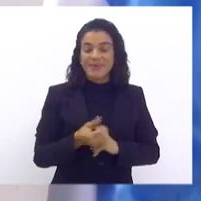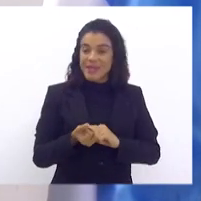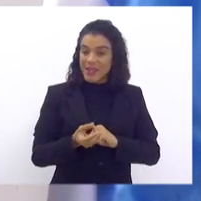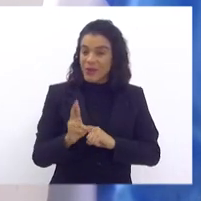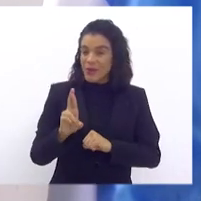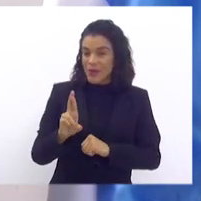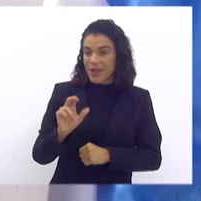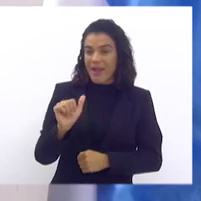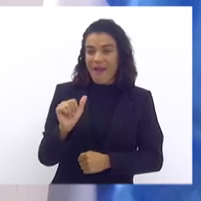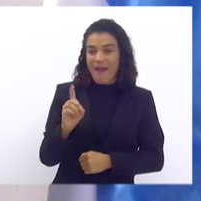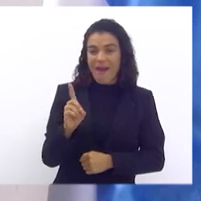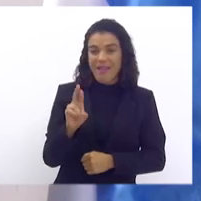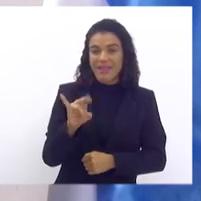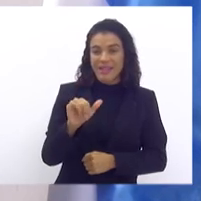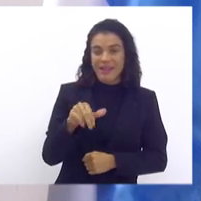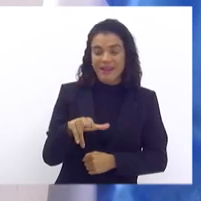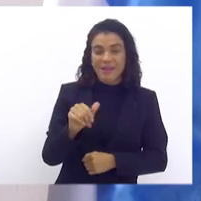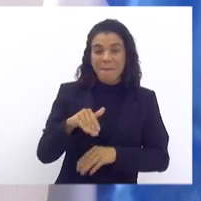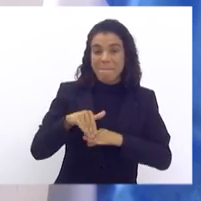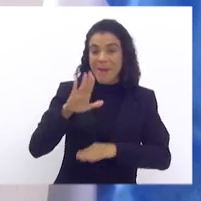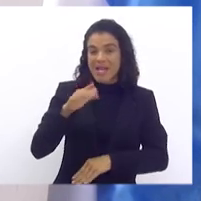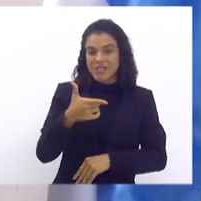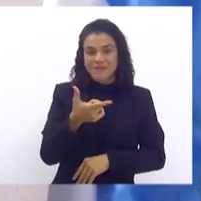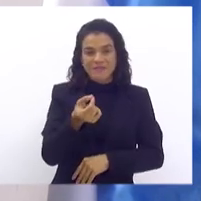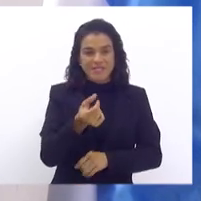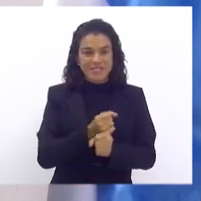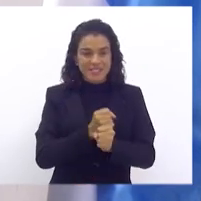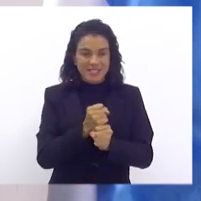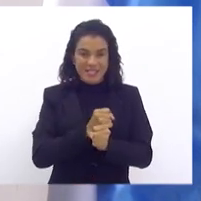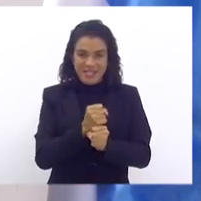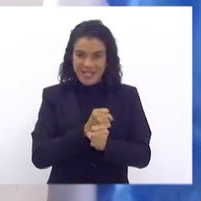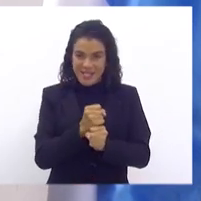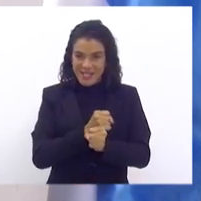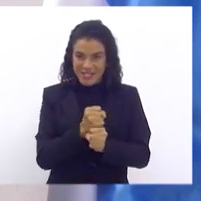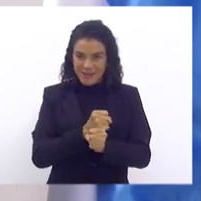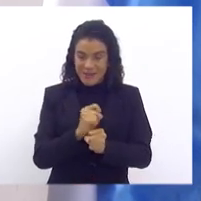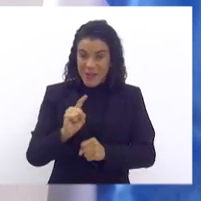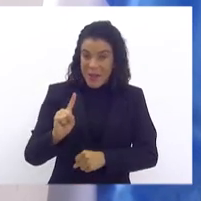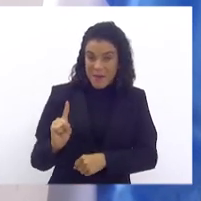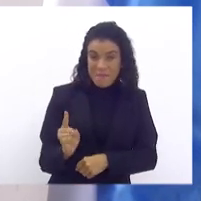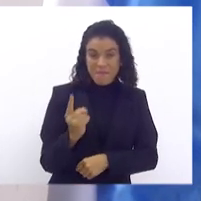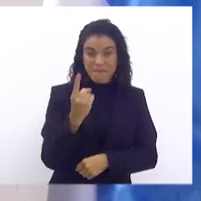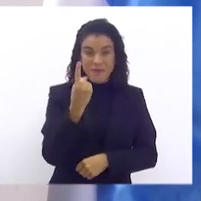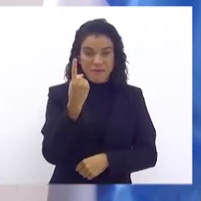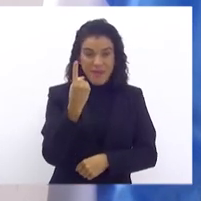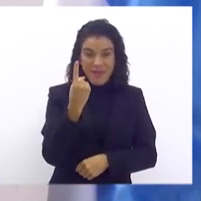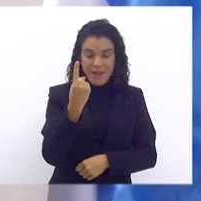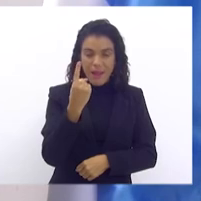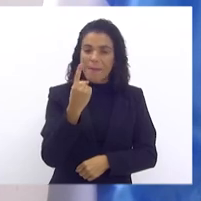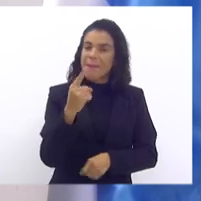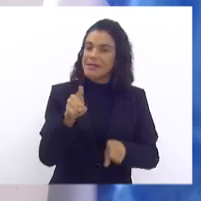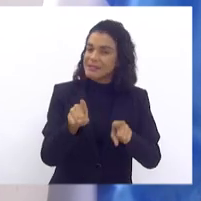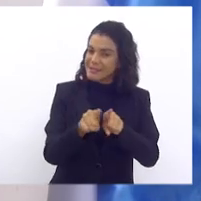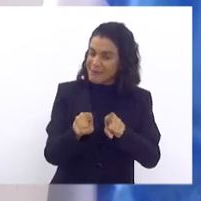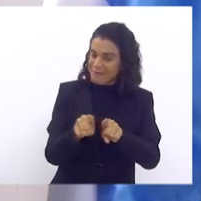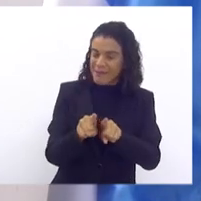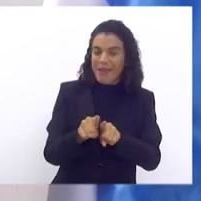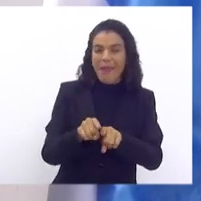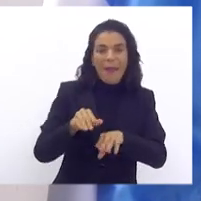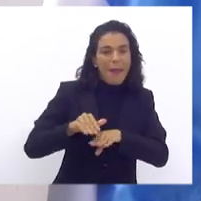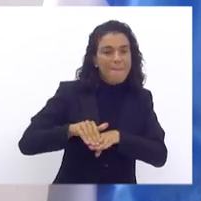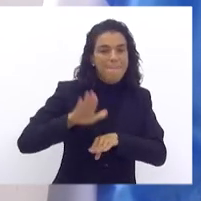Adriana, durante mais de 20 anos, foi não só a primeira, mas a mais